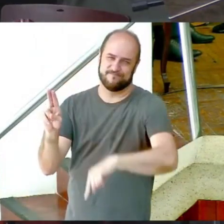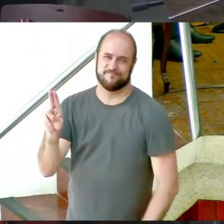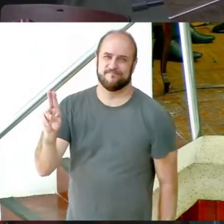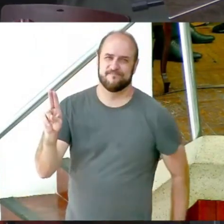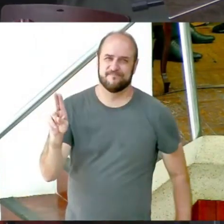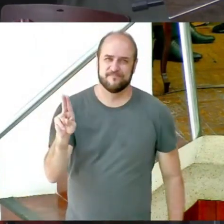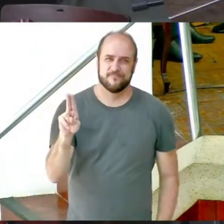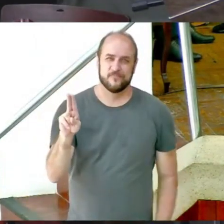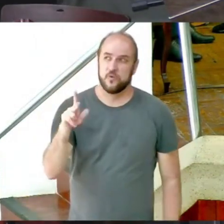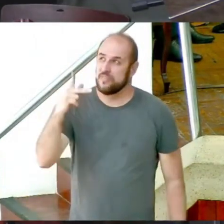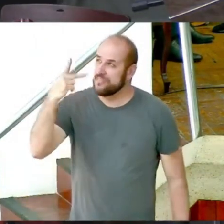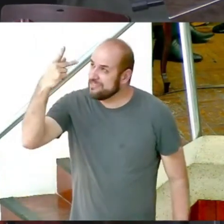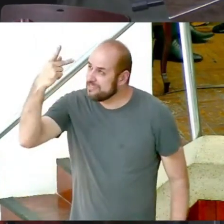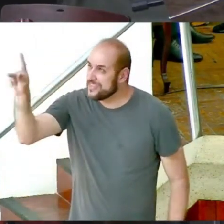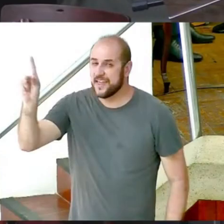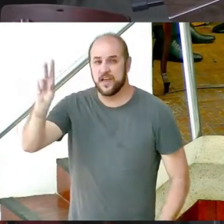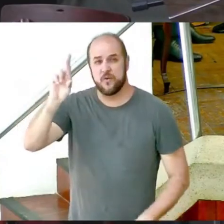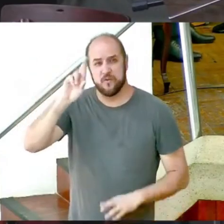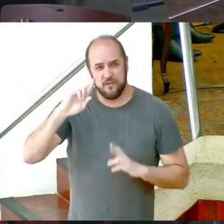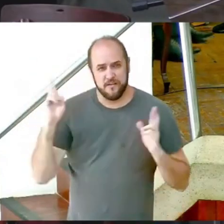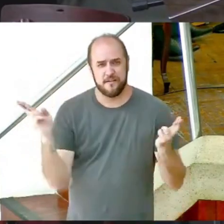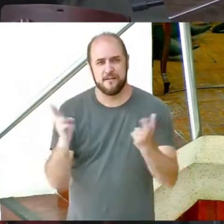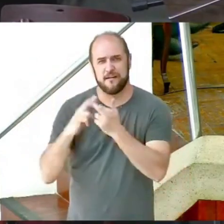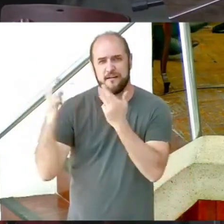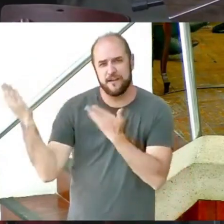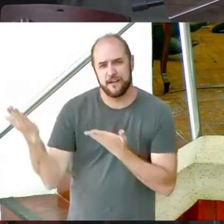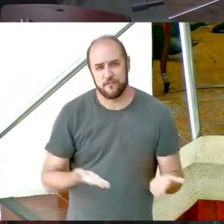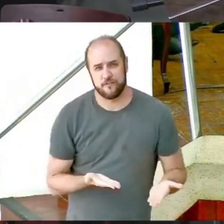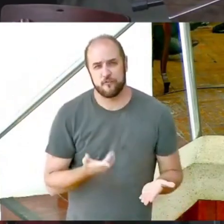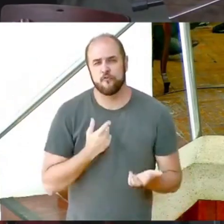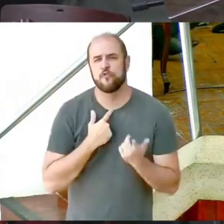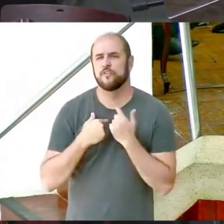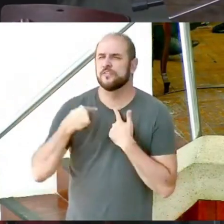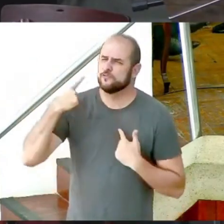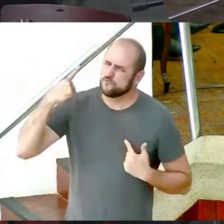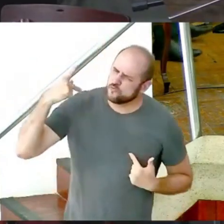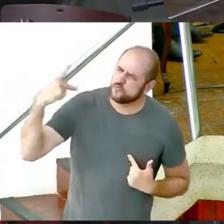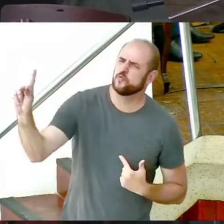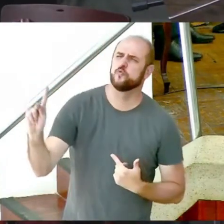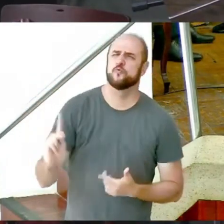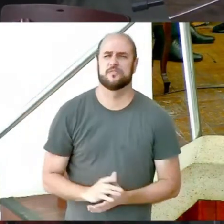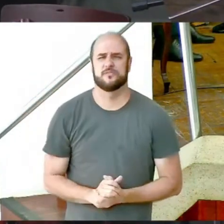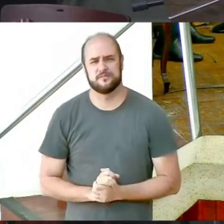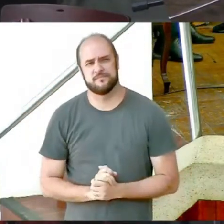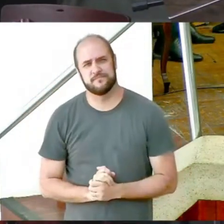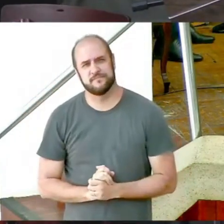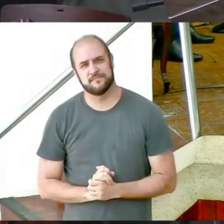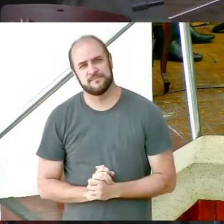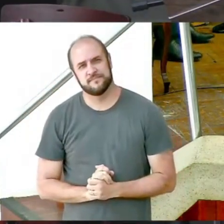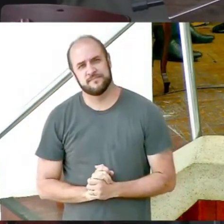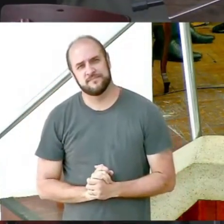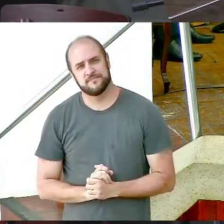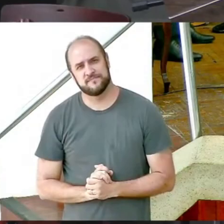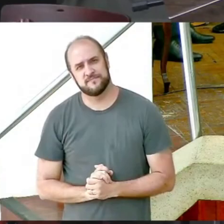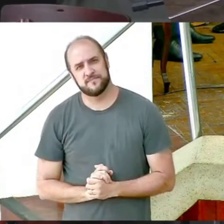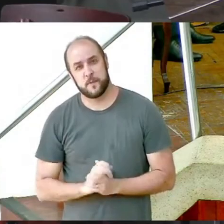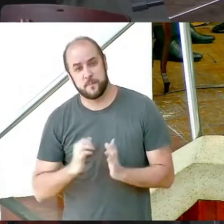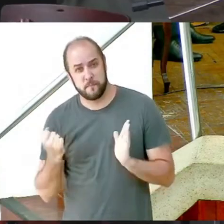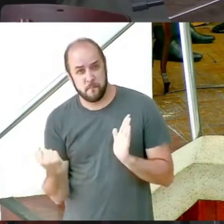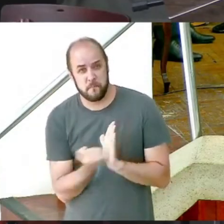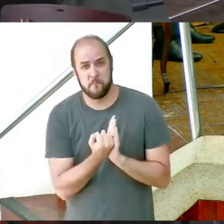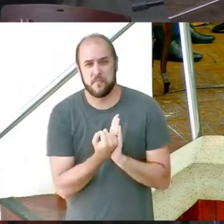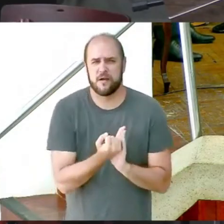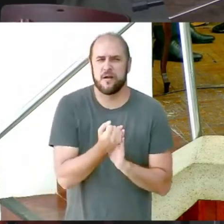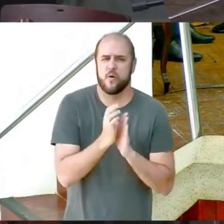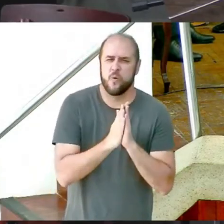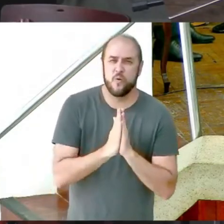venha o teu reino, seja feita a tua vontade. A característica da